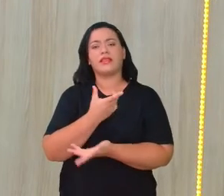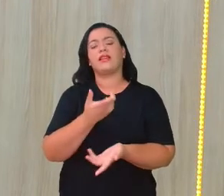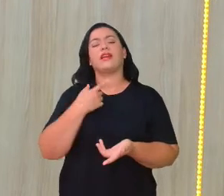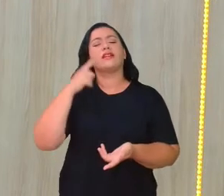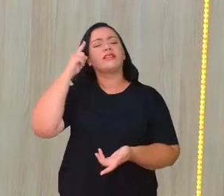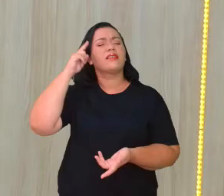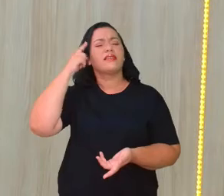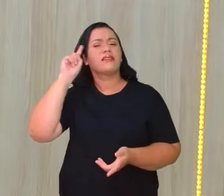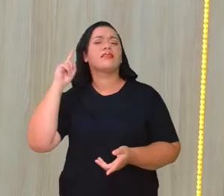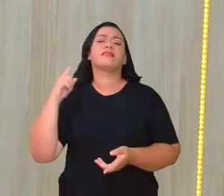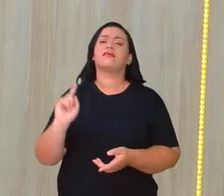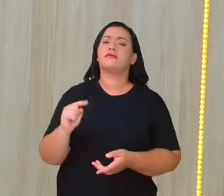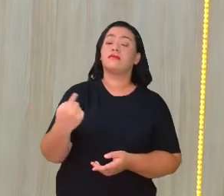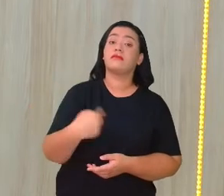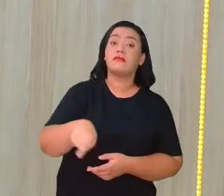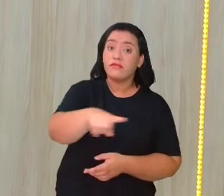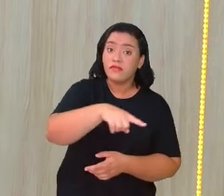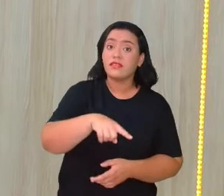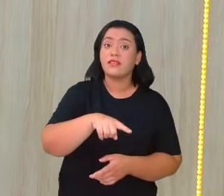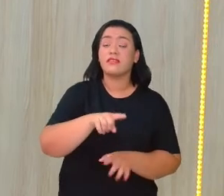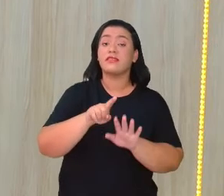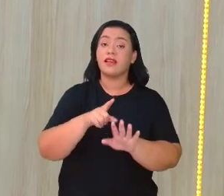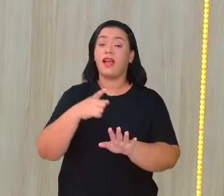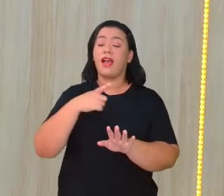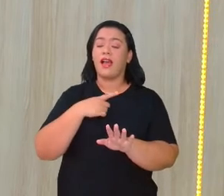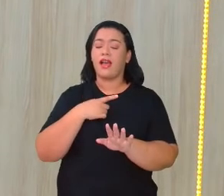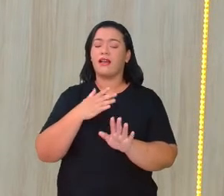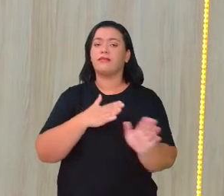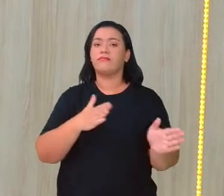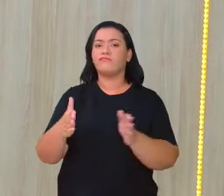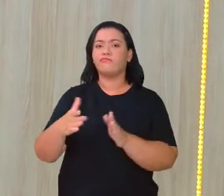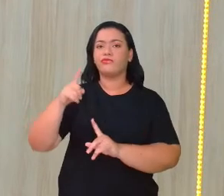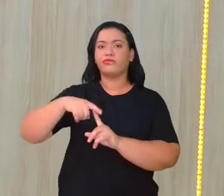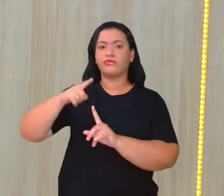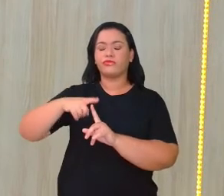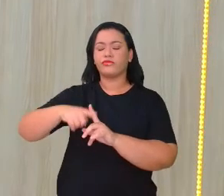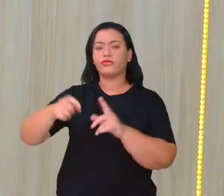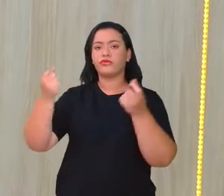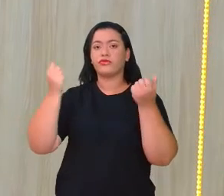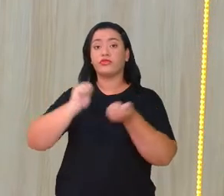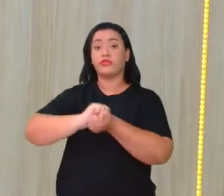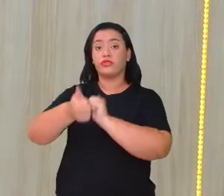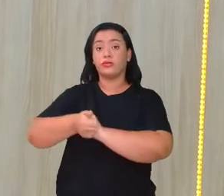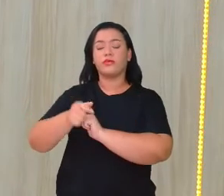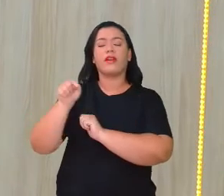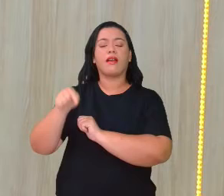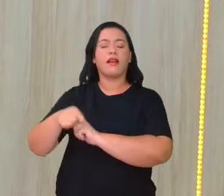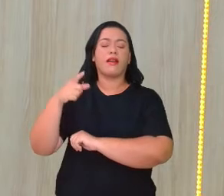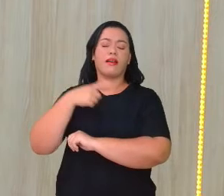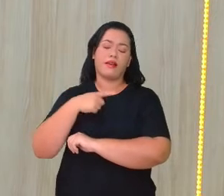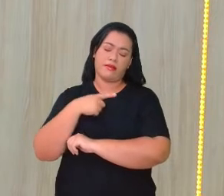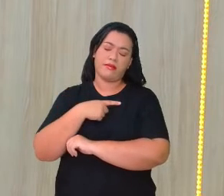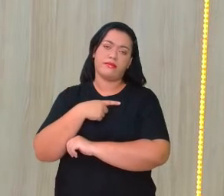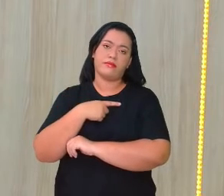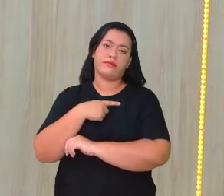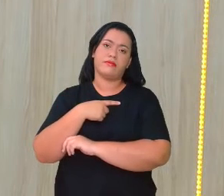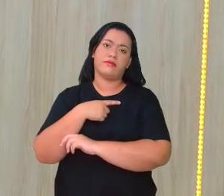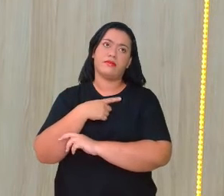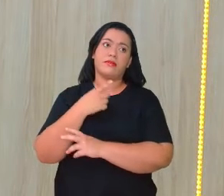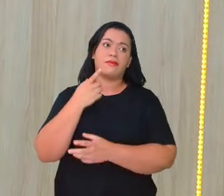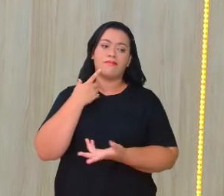dia de vocês, ainda são modalidades, a parte esportiva, são modalidades que não são